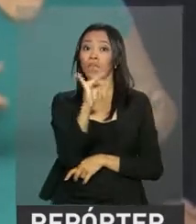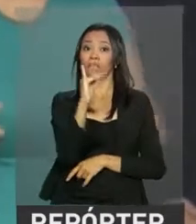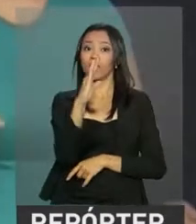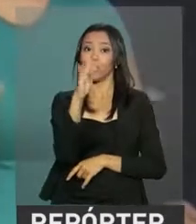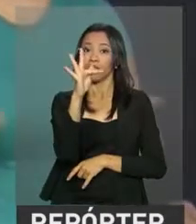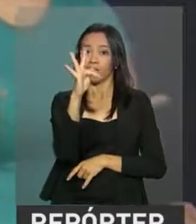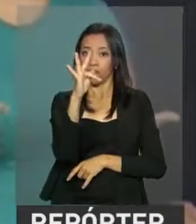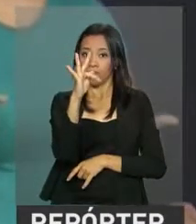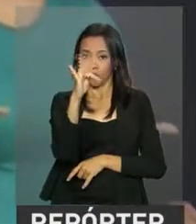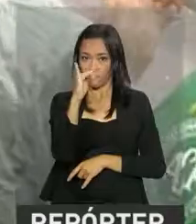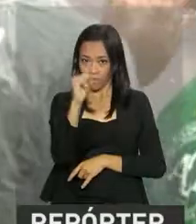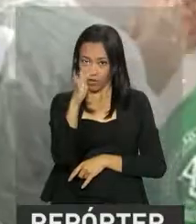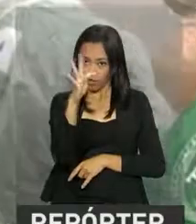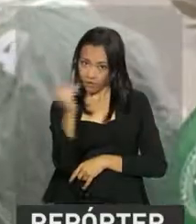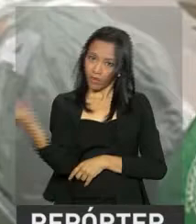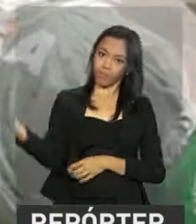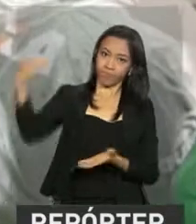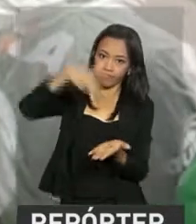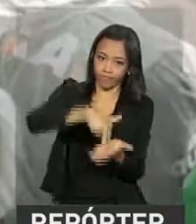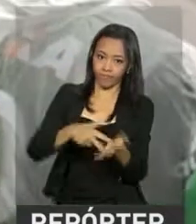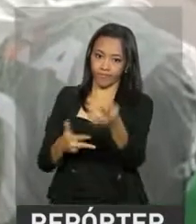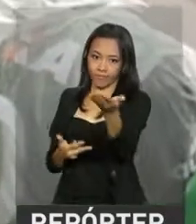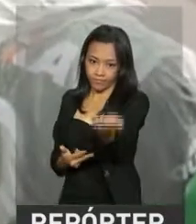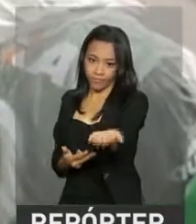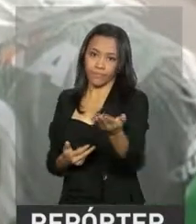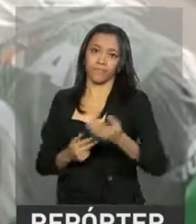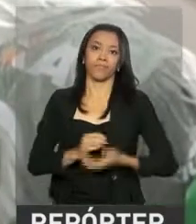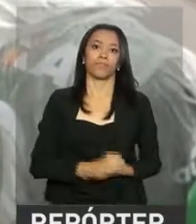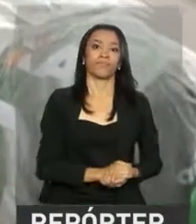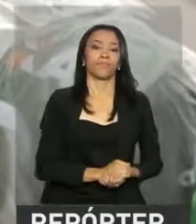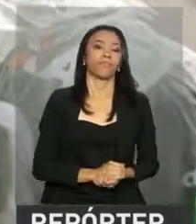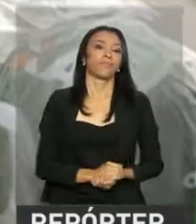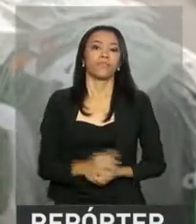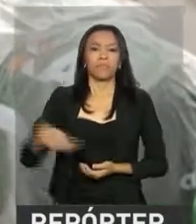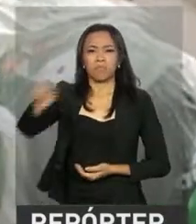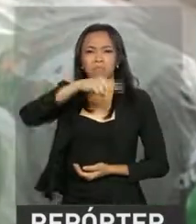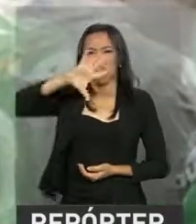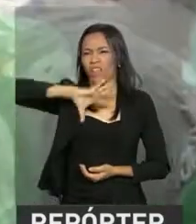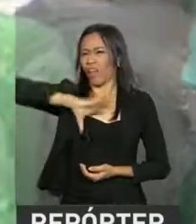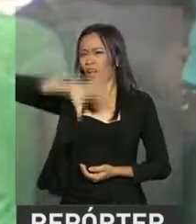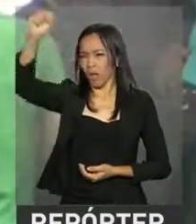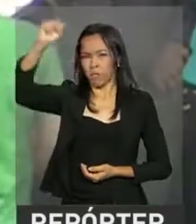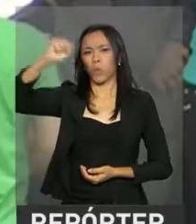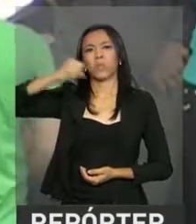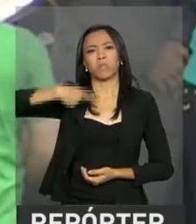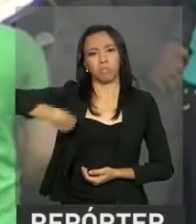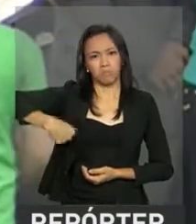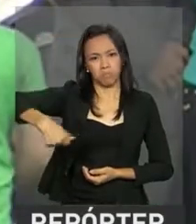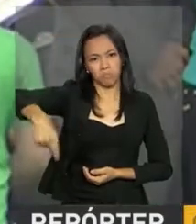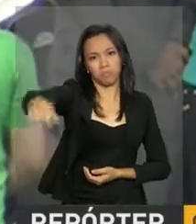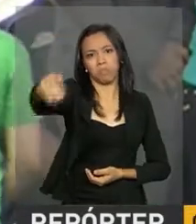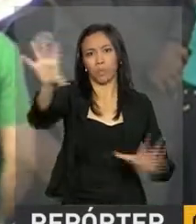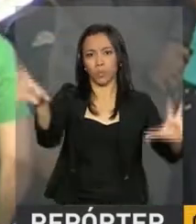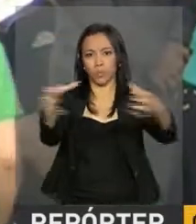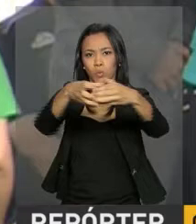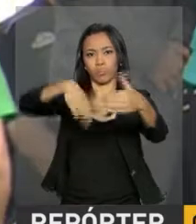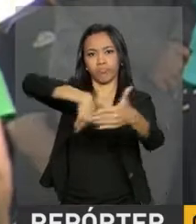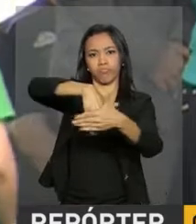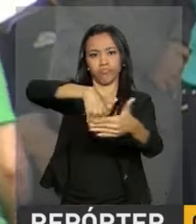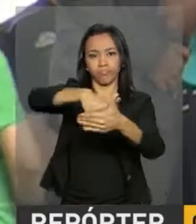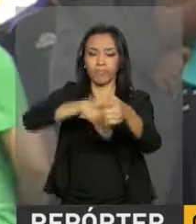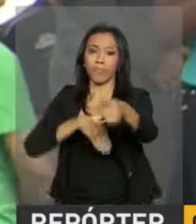aos chapecoenses. Força Chape, eternos campeões, somos todos